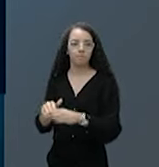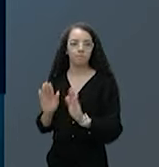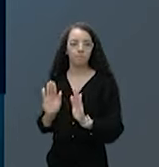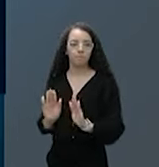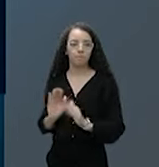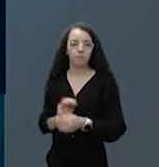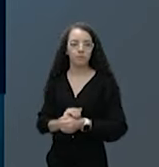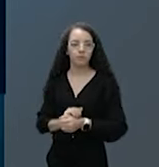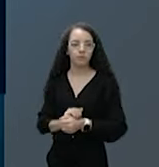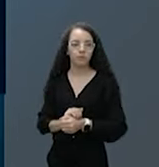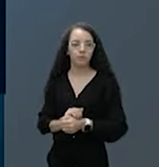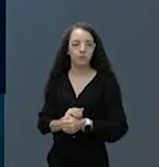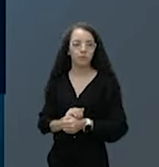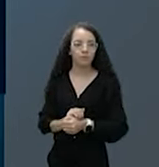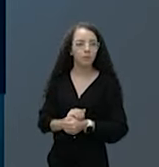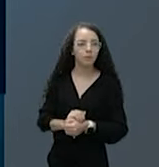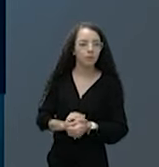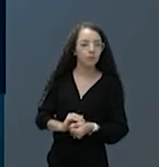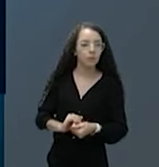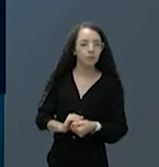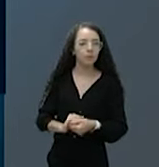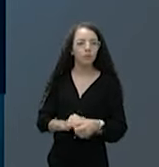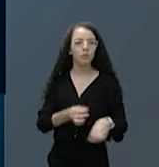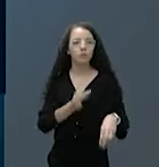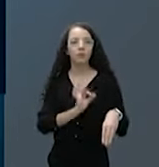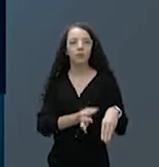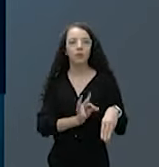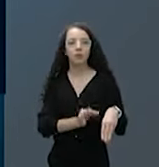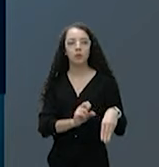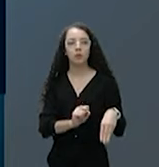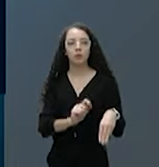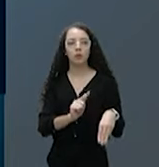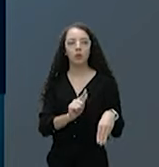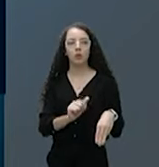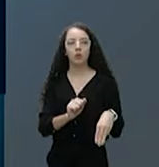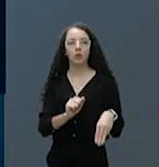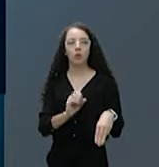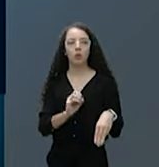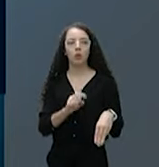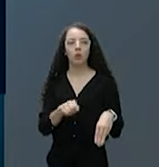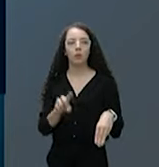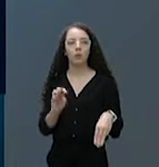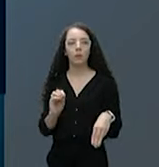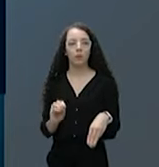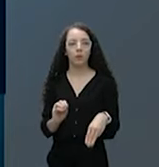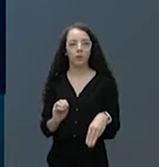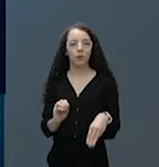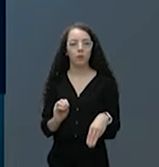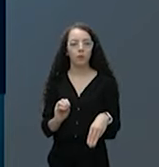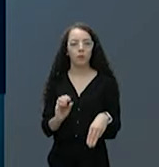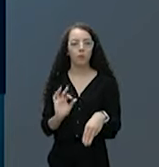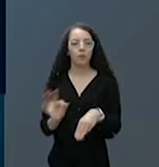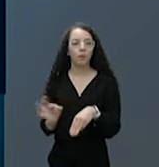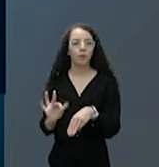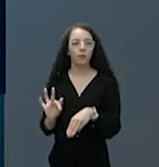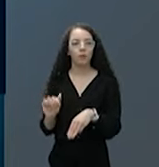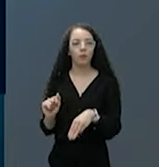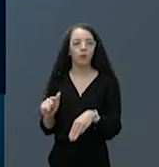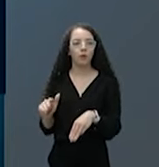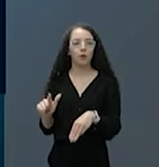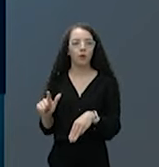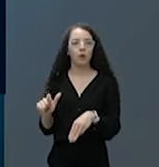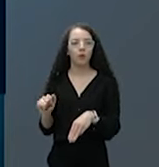Com esses é que o ministro Salomão e o ministro Falcão não esse julgamento agora já não era do ministro Og, agora já é